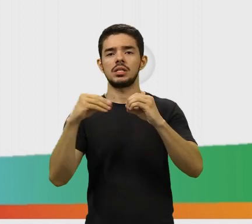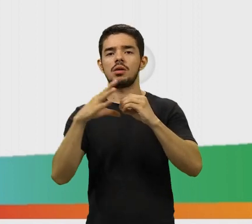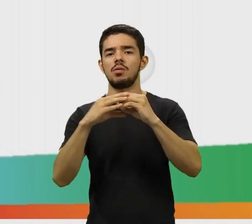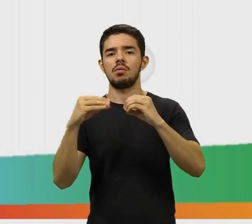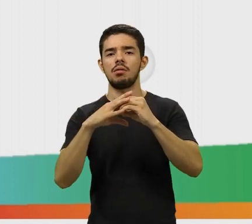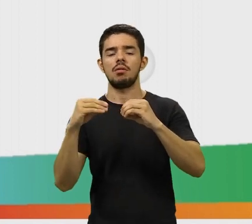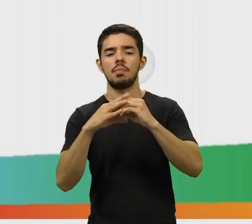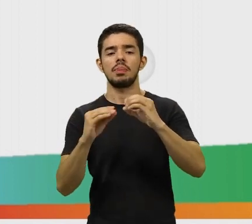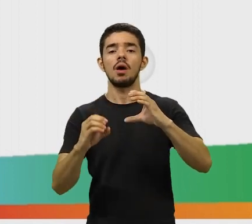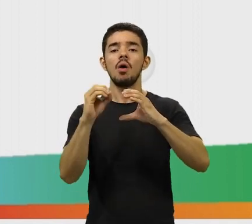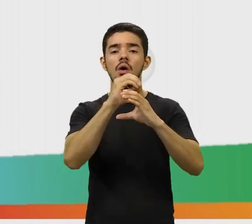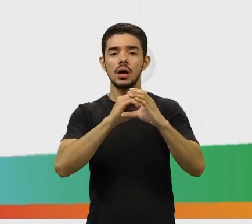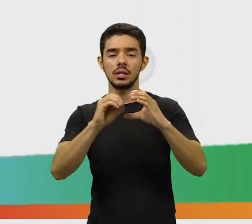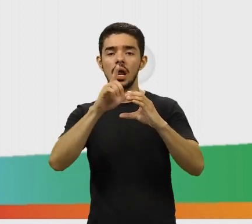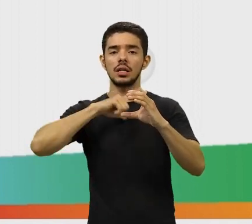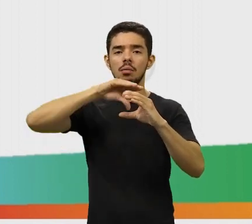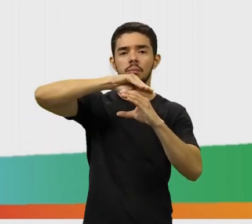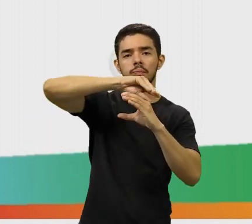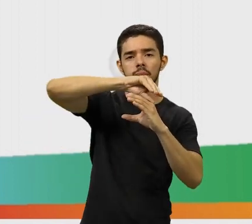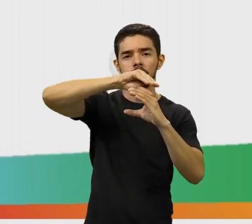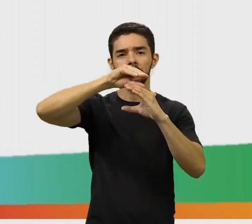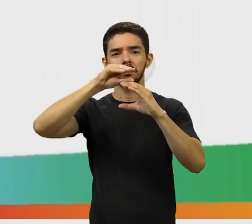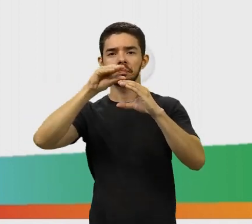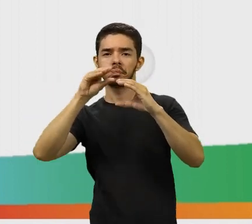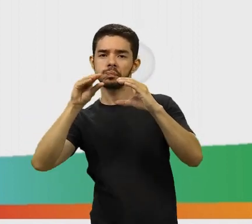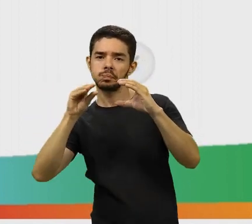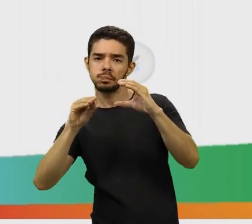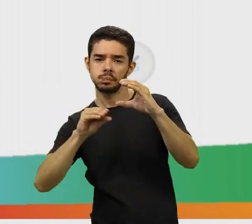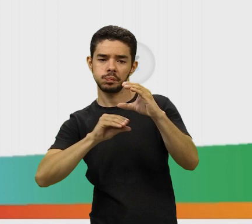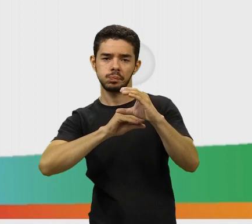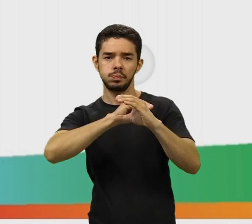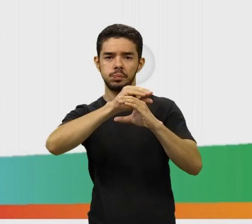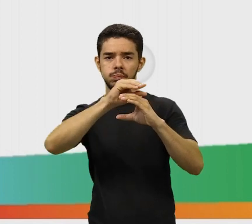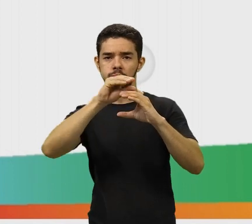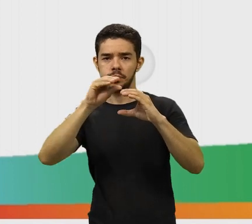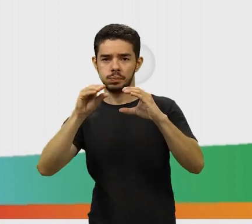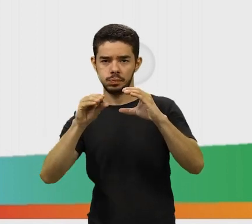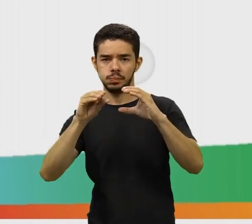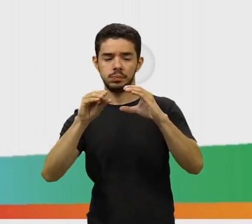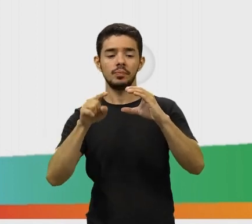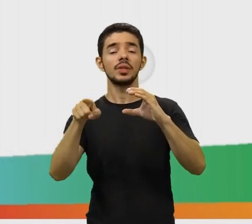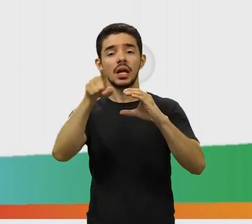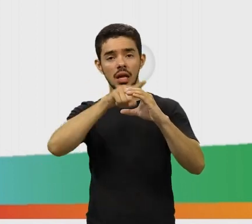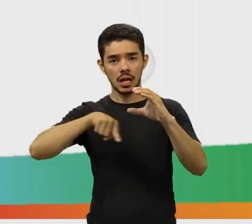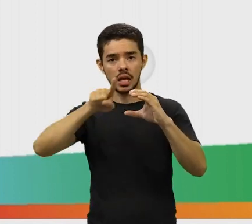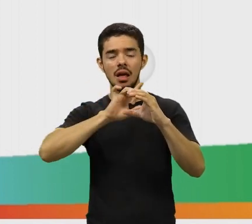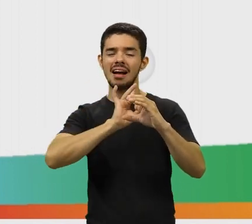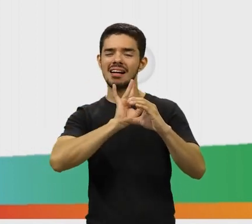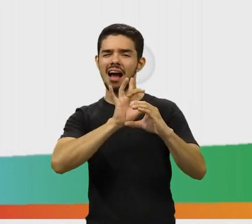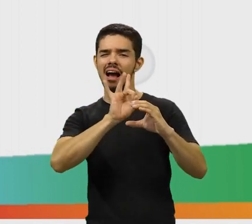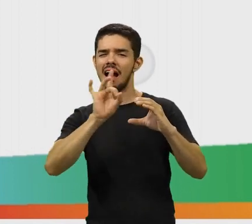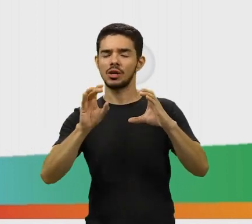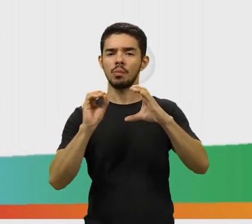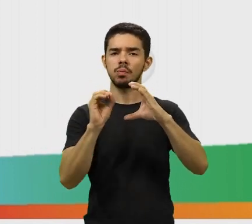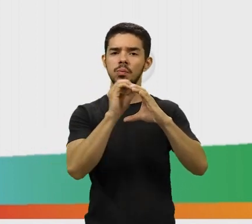célula. Essas organelas são envoltas por uma membrana, né? Essa membrana, ela vai envolver cada